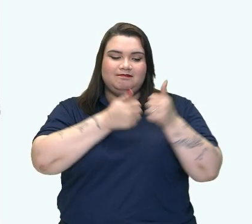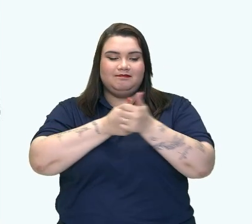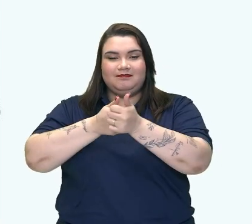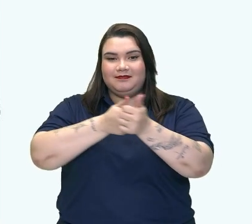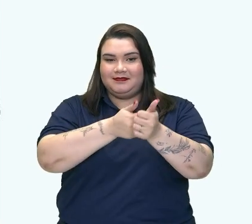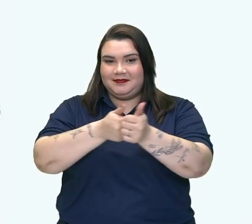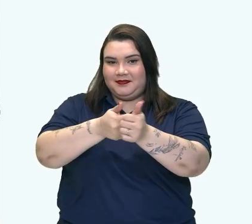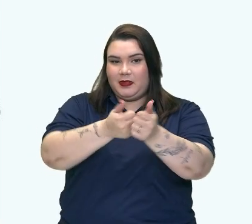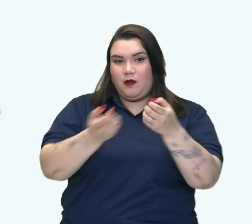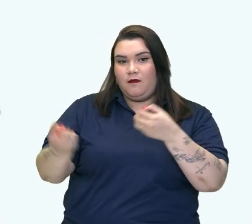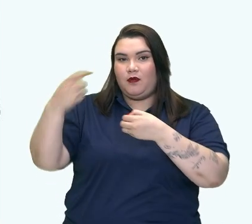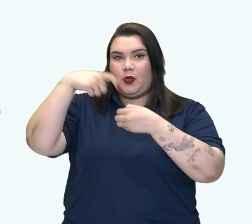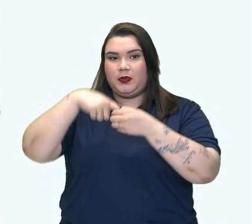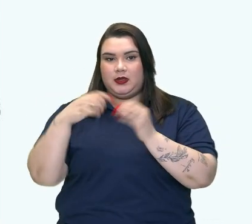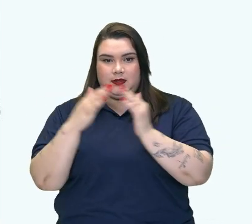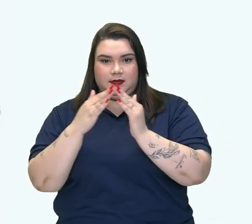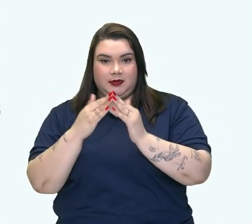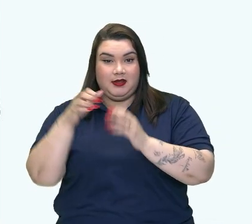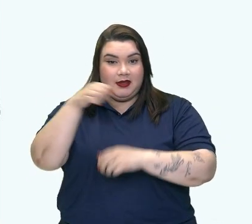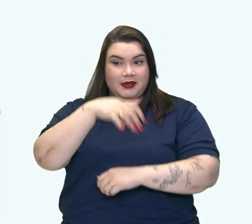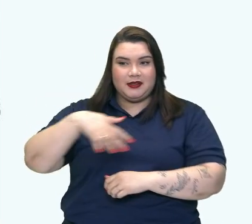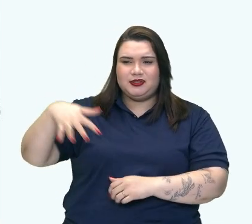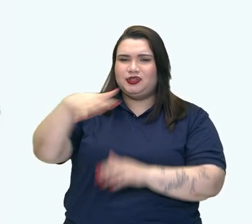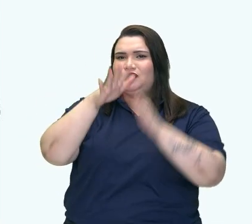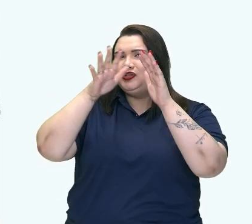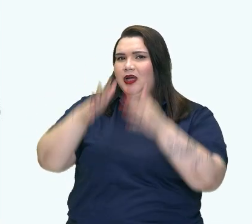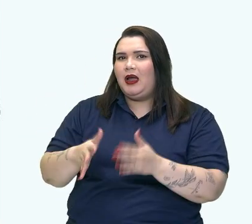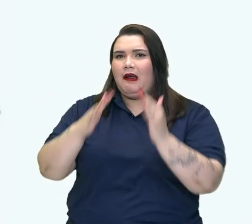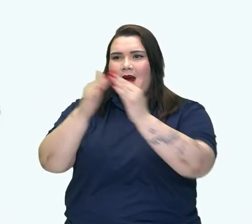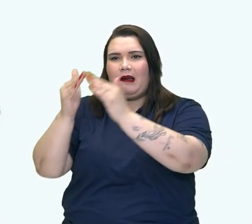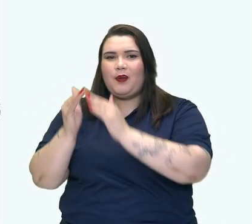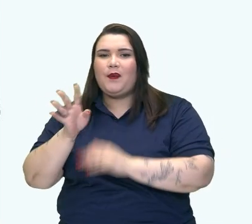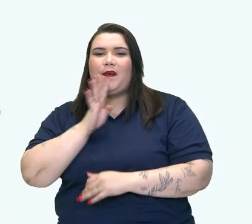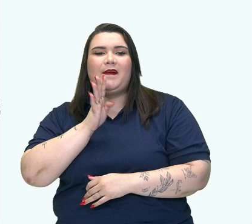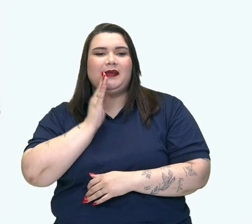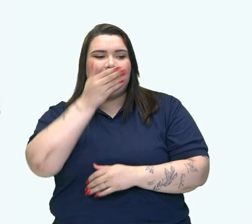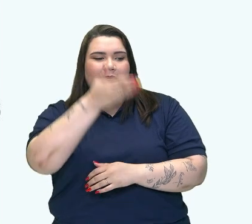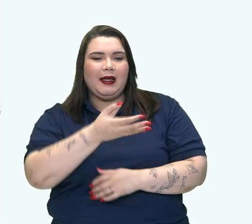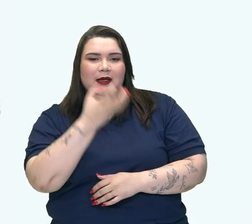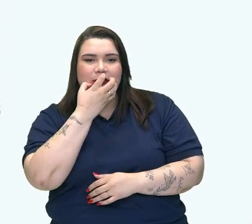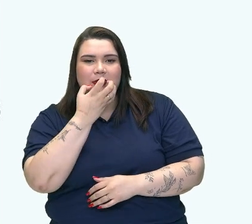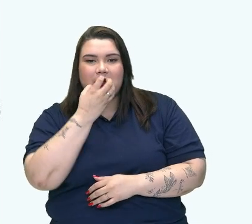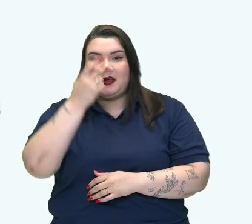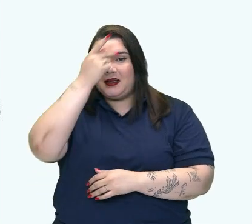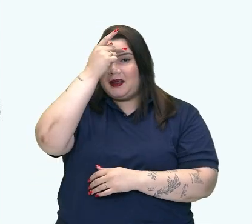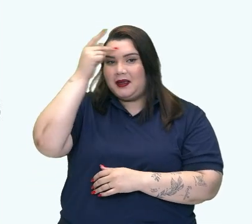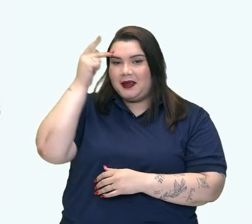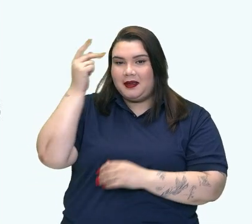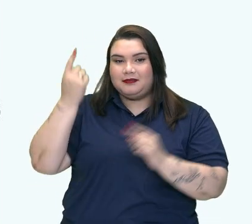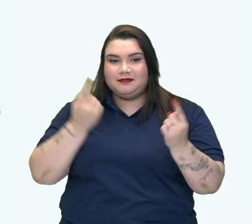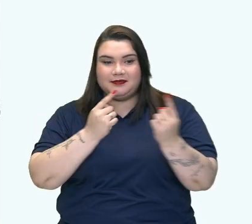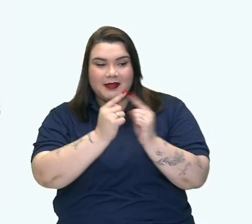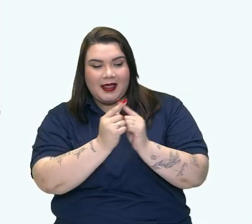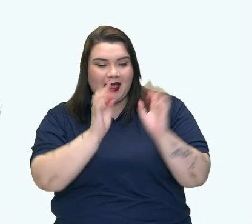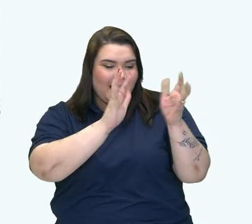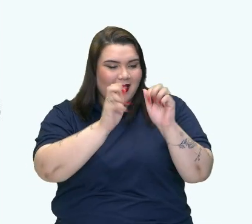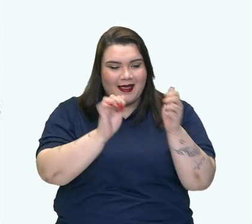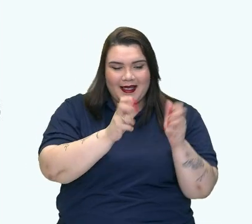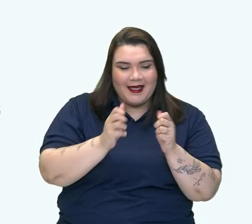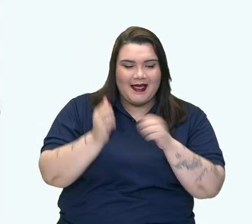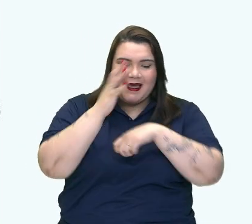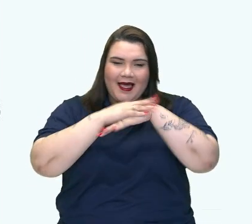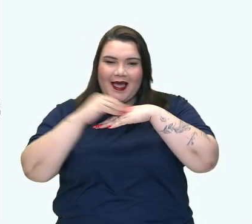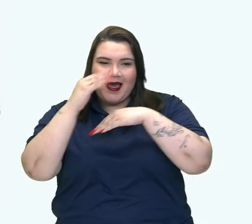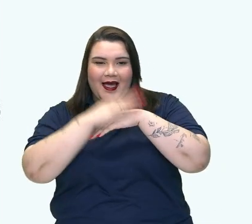saltitante de volta à casa. A vila inteira já conhecia o cachorro e as pessoas que passavam faziam-lhe